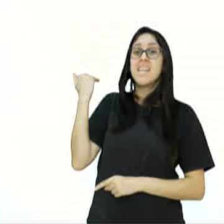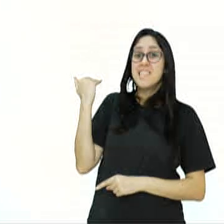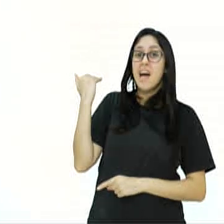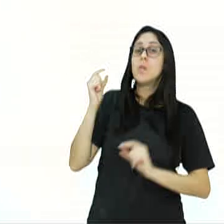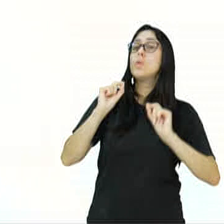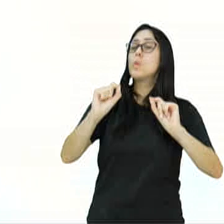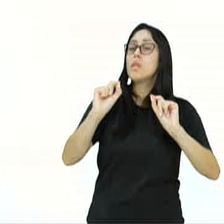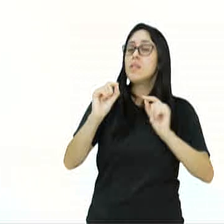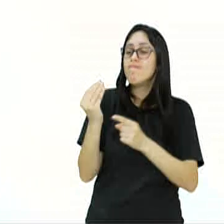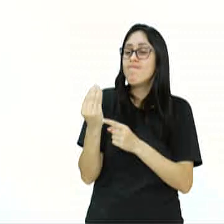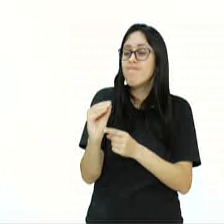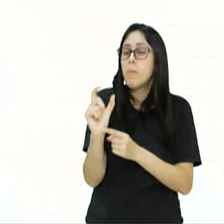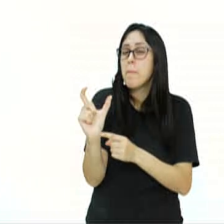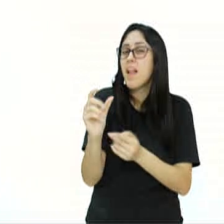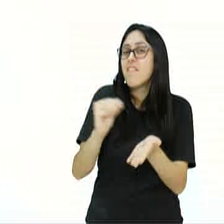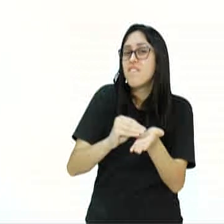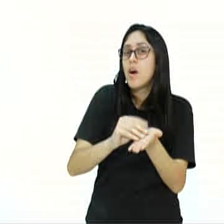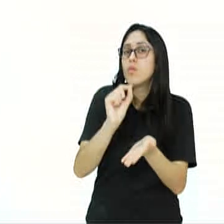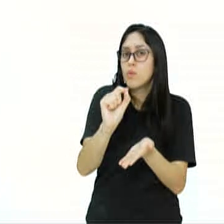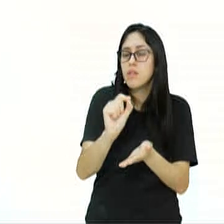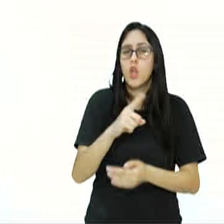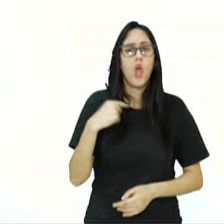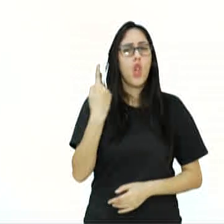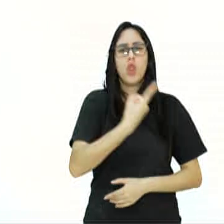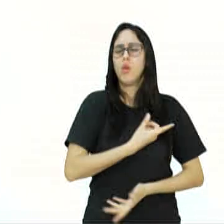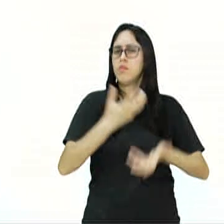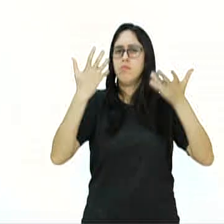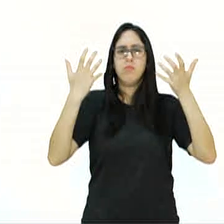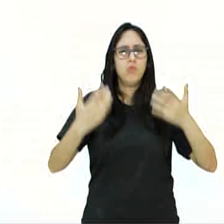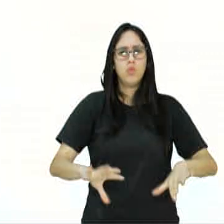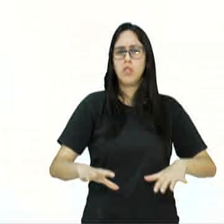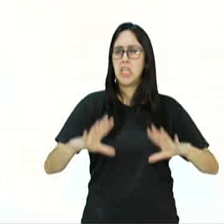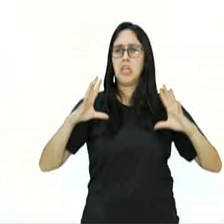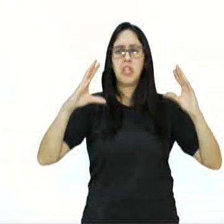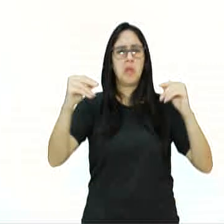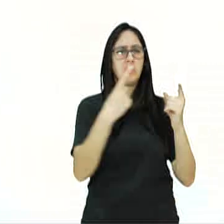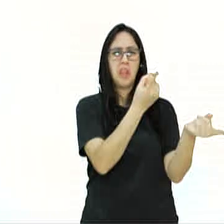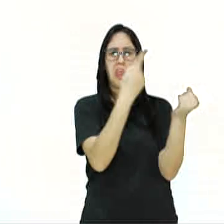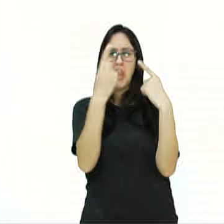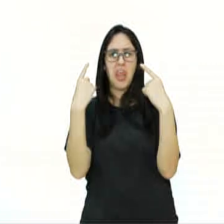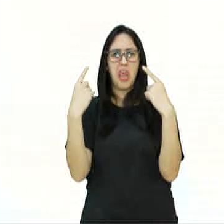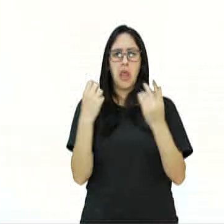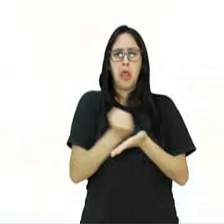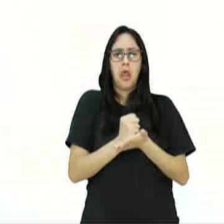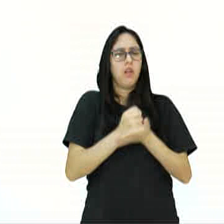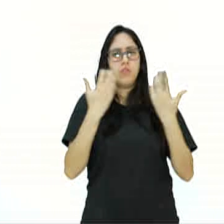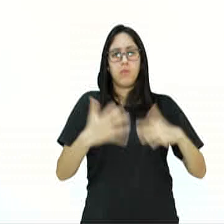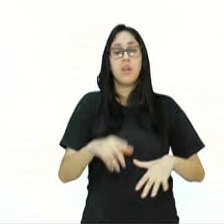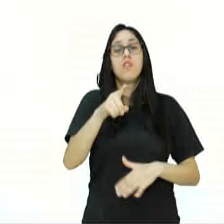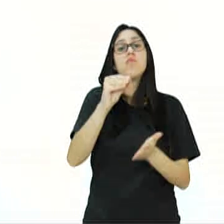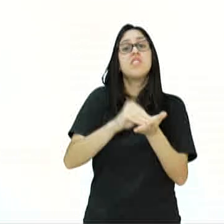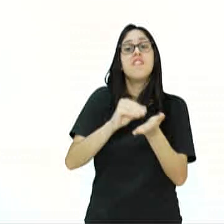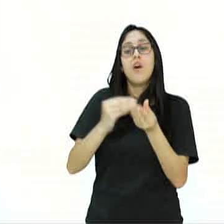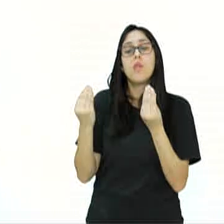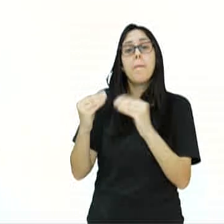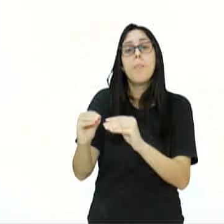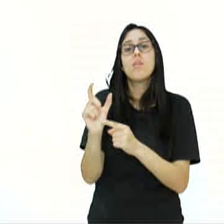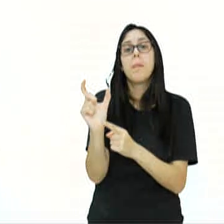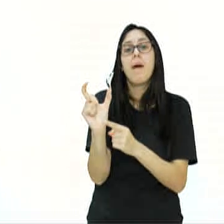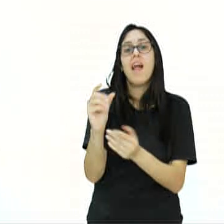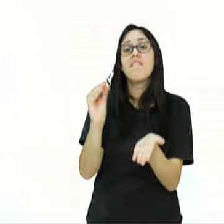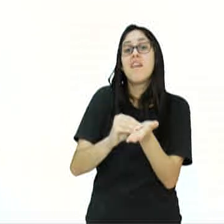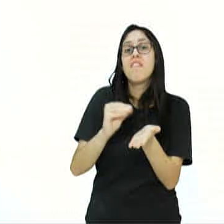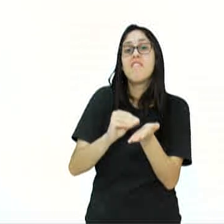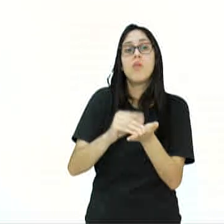lacuna, agora eles. Nós não vamos deixar que ninguém domine nossa terra. Então você vai preencher as duas lacunas com